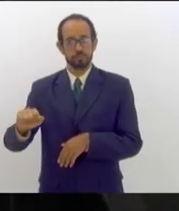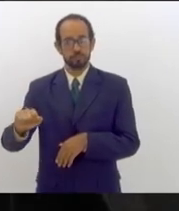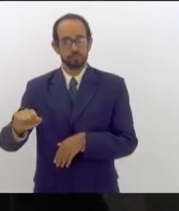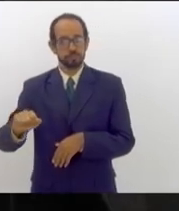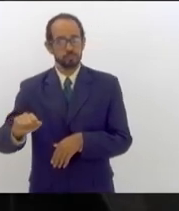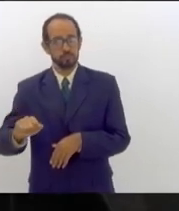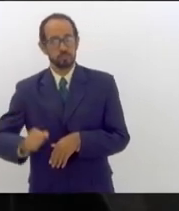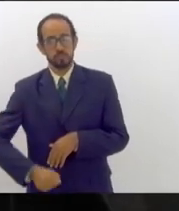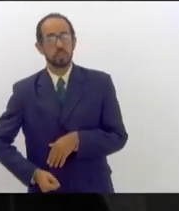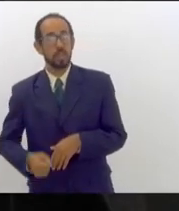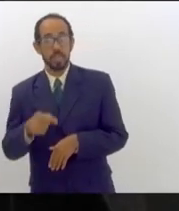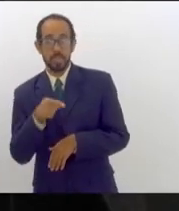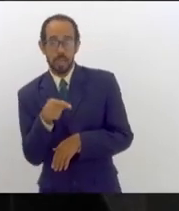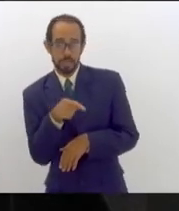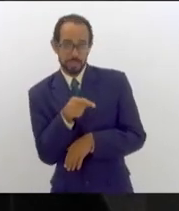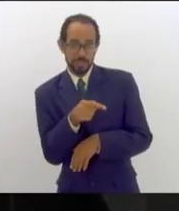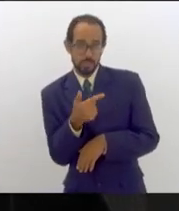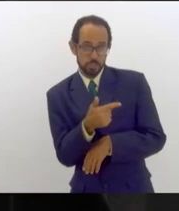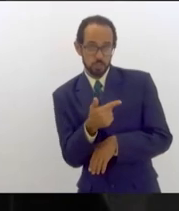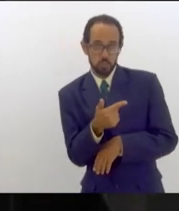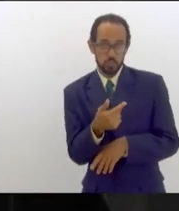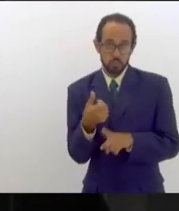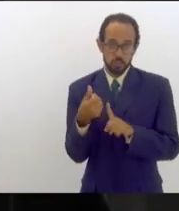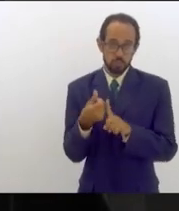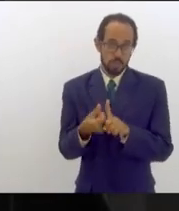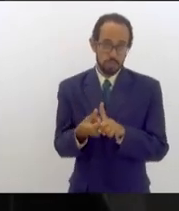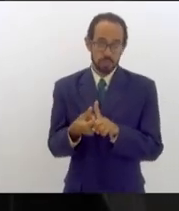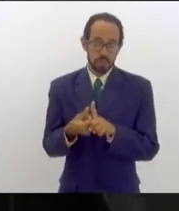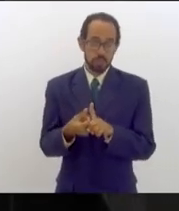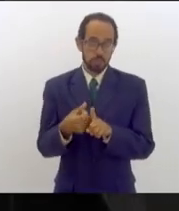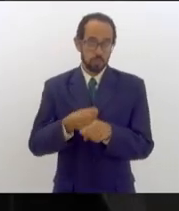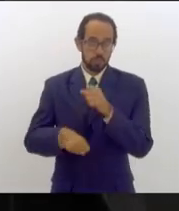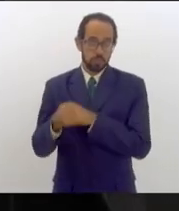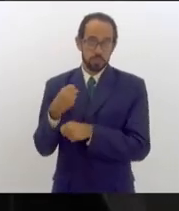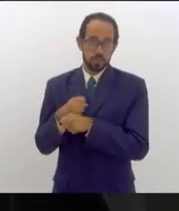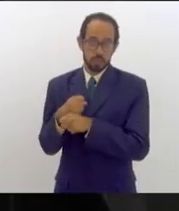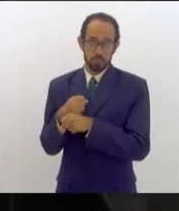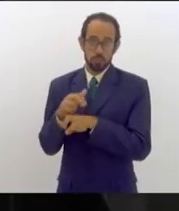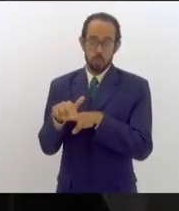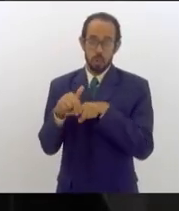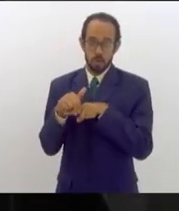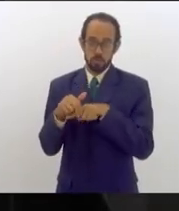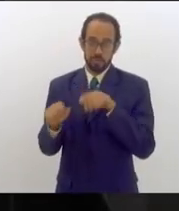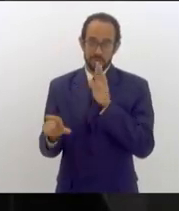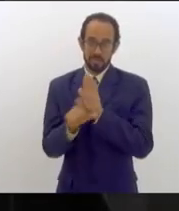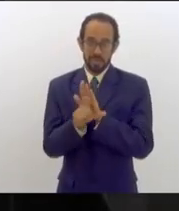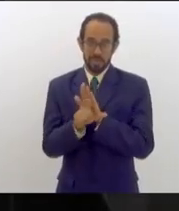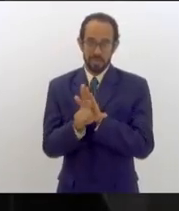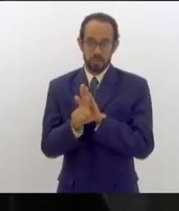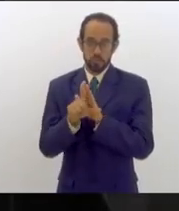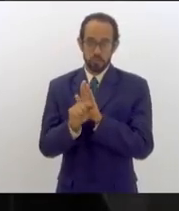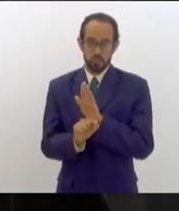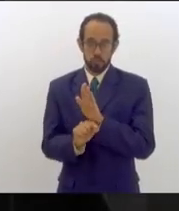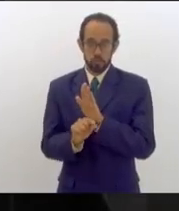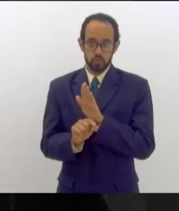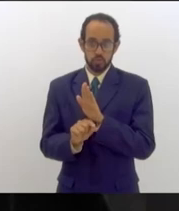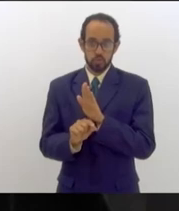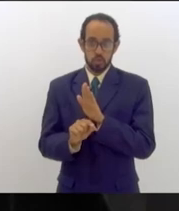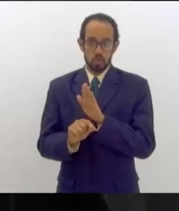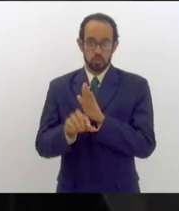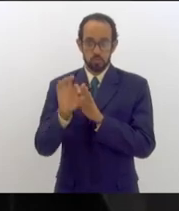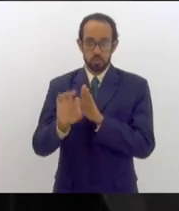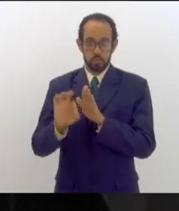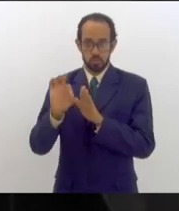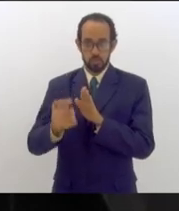e nesse segundo semestre por causa dessa lei de redução de alíquota